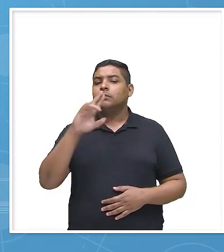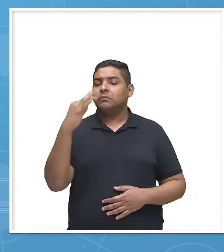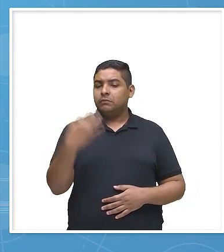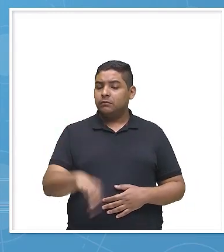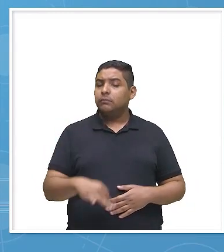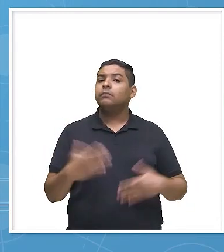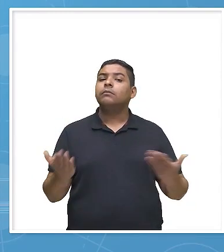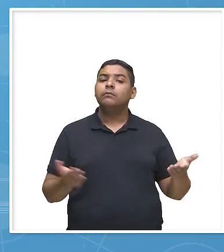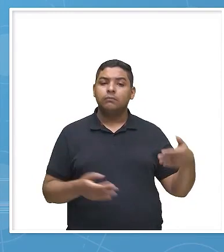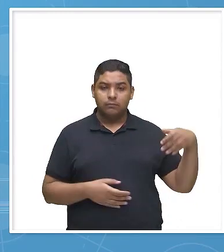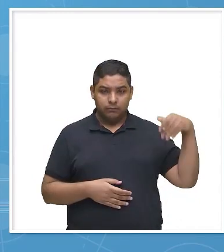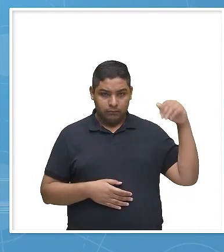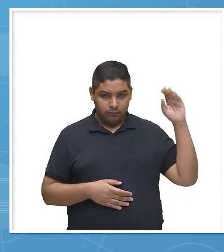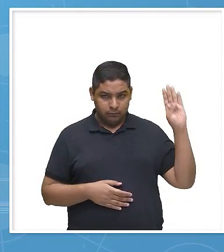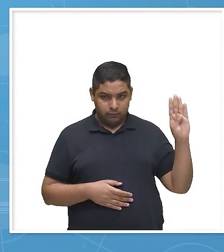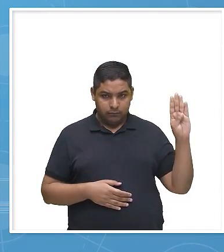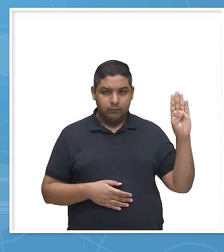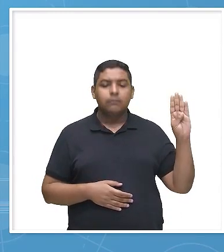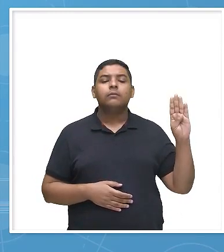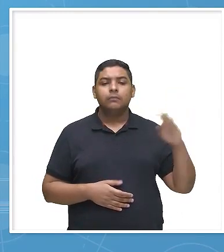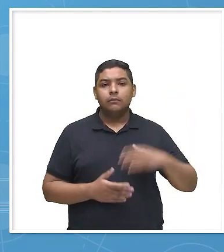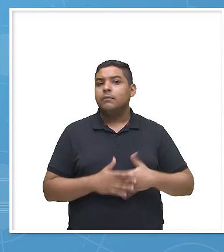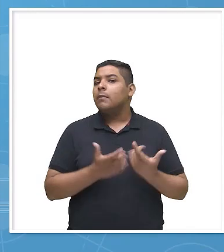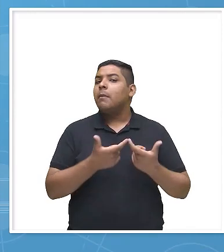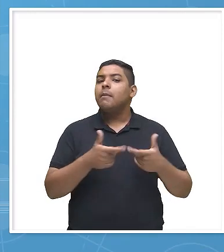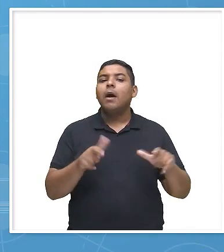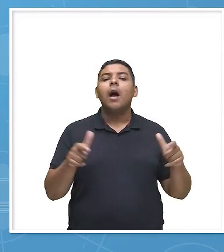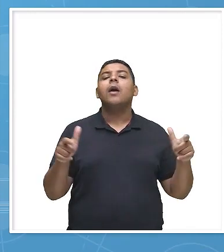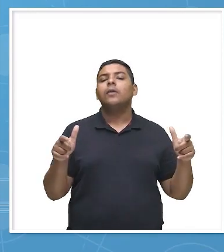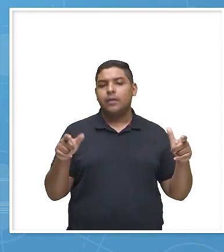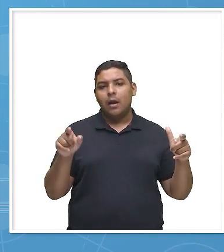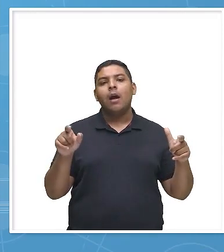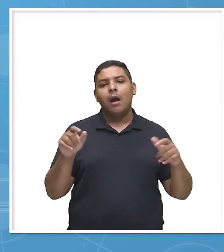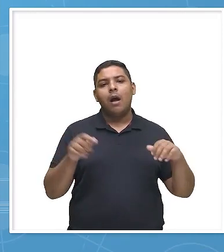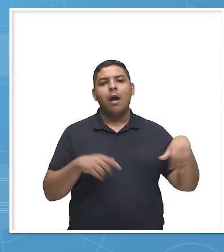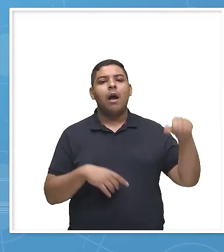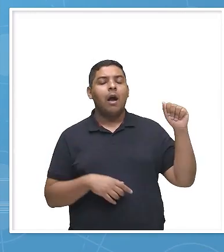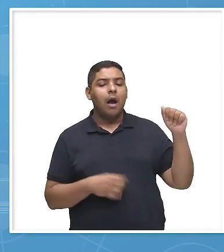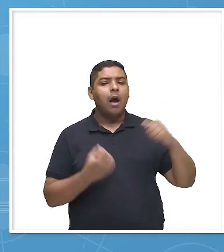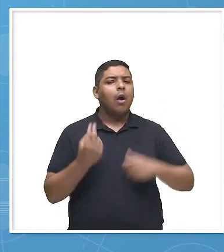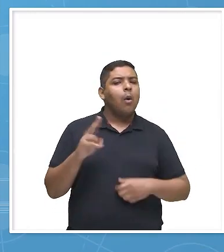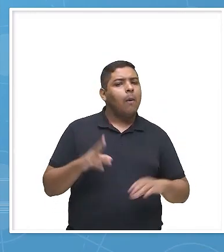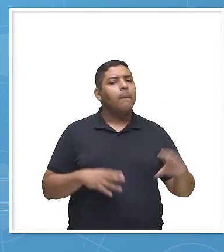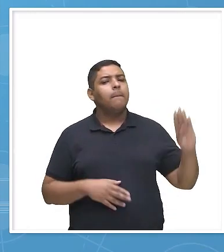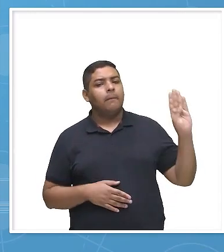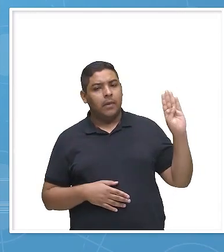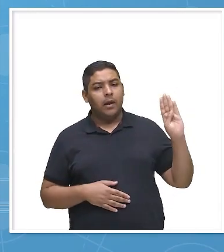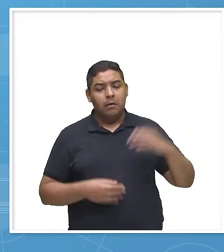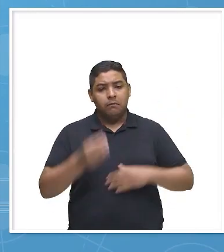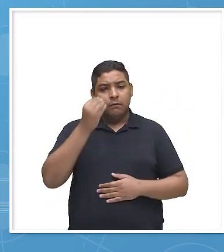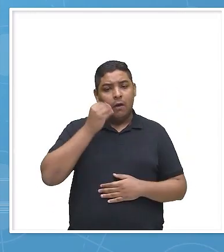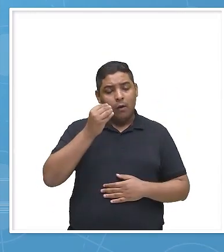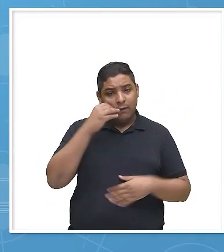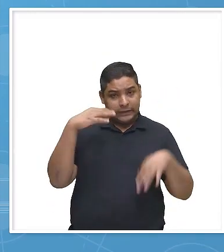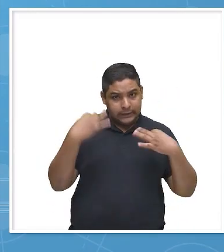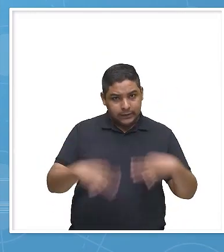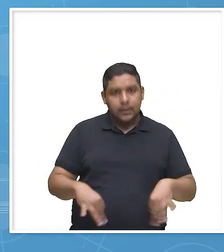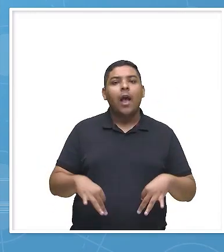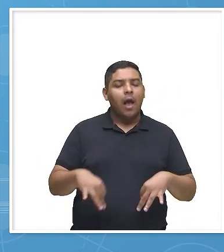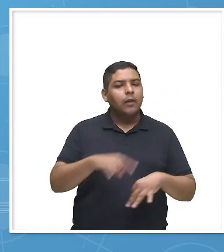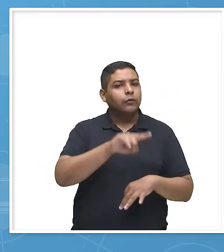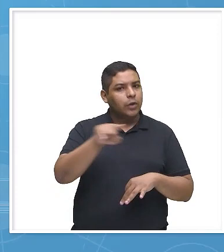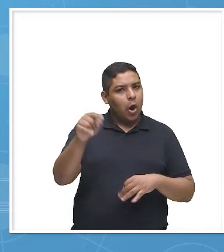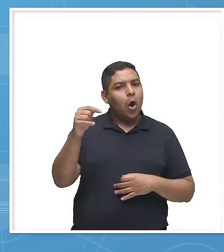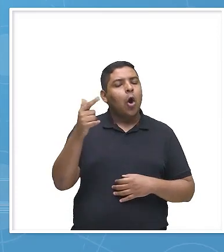A maioria de vocês colocou que a resposta correta é a letra A ou a letra B. Vamos agora ver o gabarito se vocês conseguiram compreender